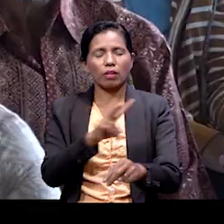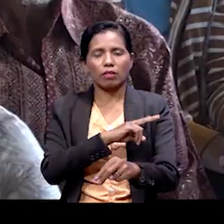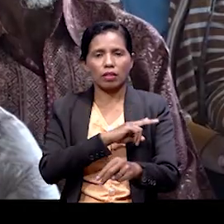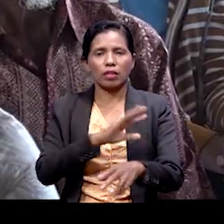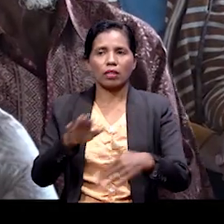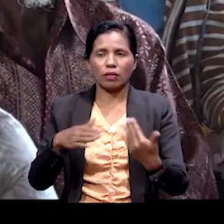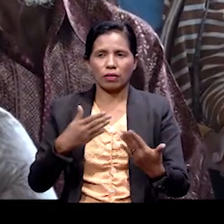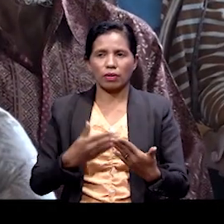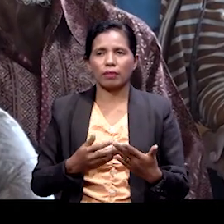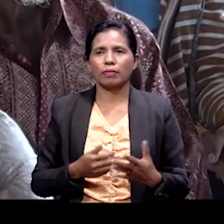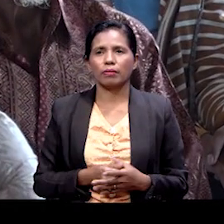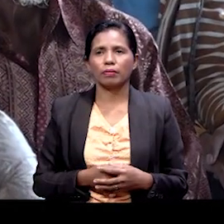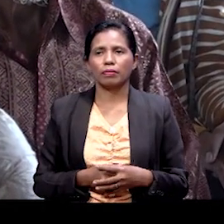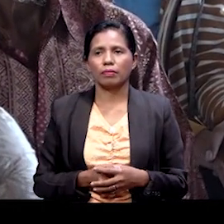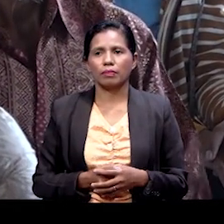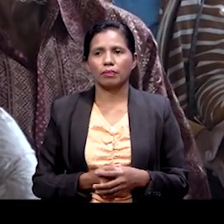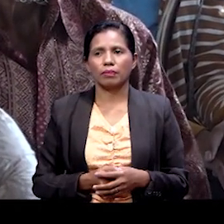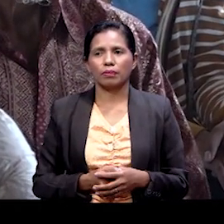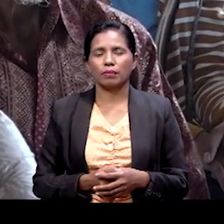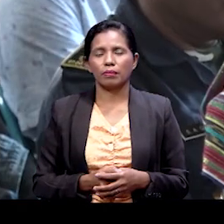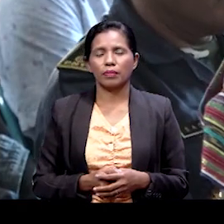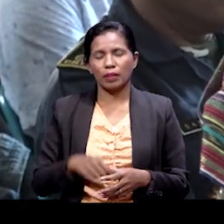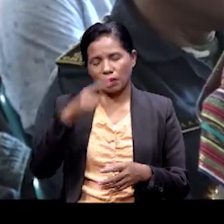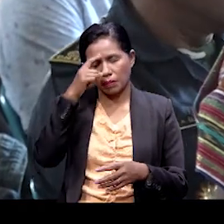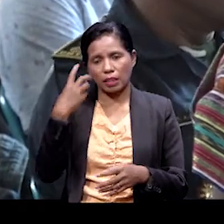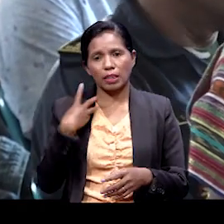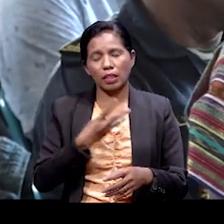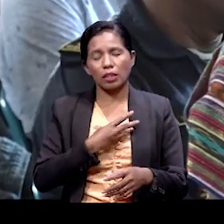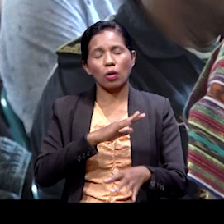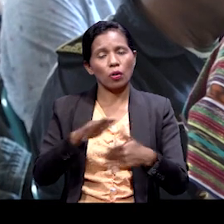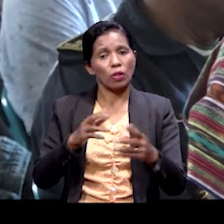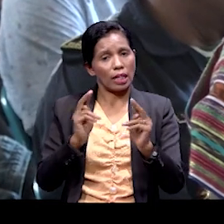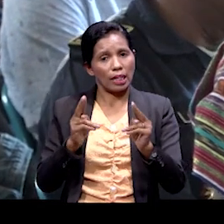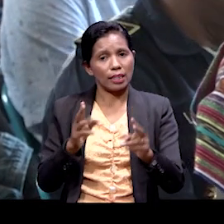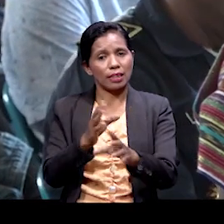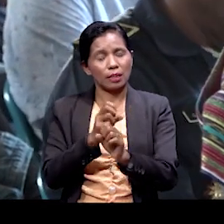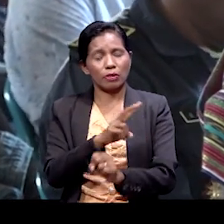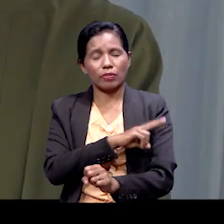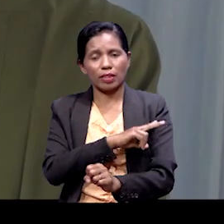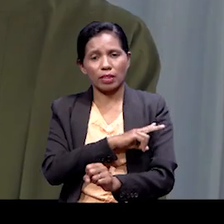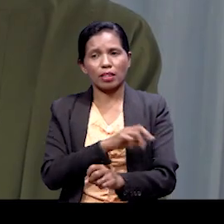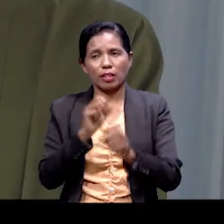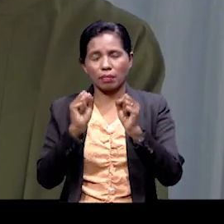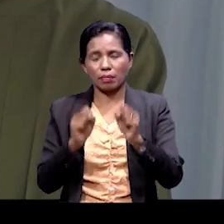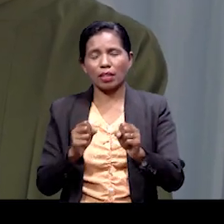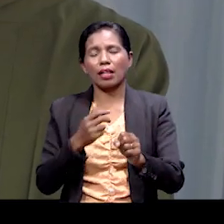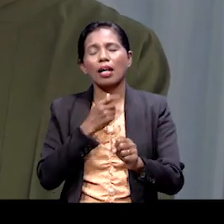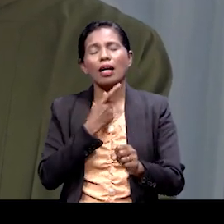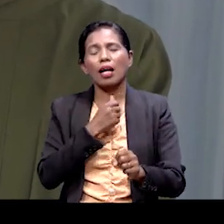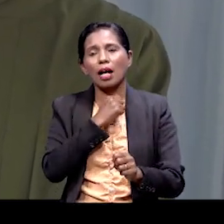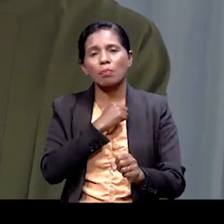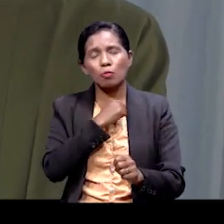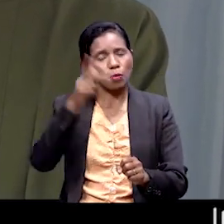Santo Padre. Também é dúvida que te roto tem que ser uma live vacina a tu não é a Papa Michael e te